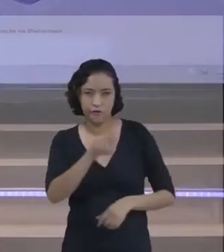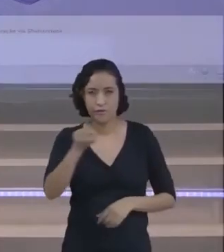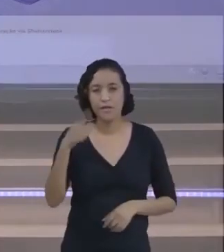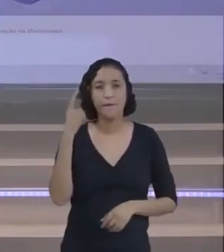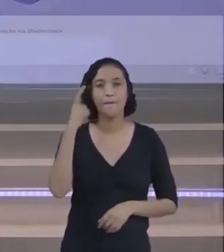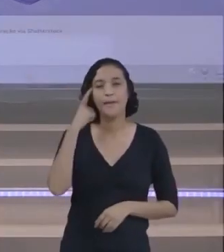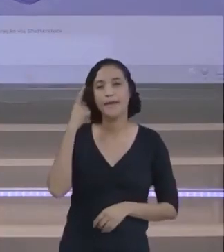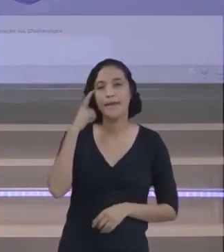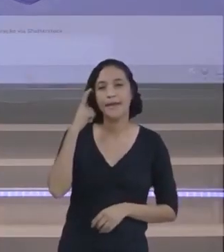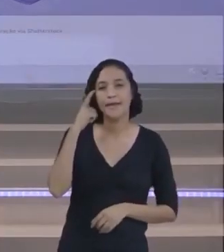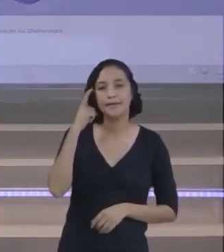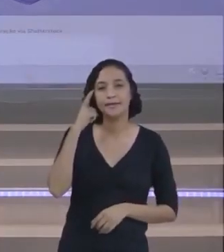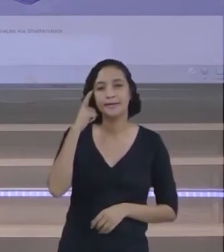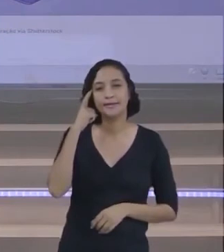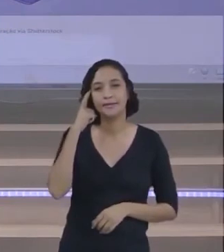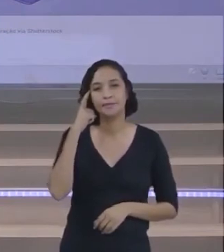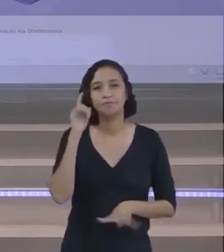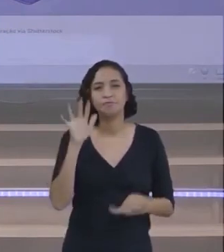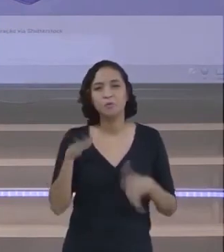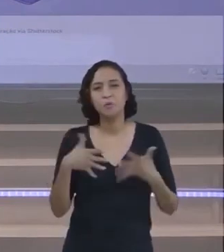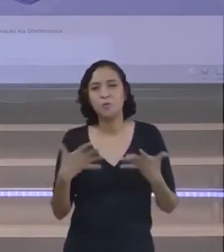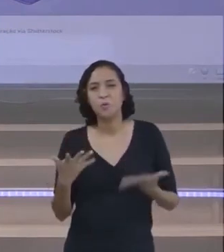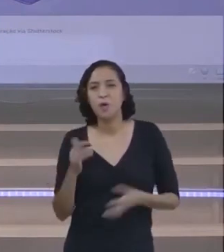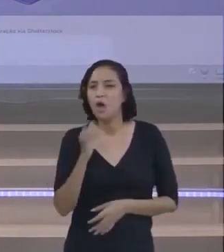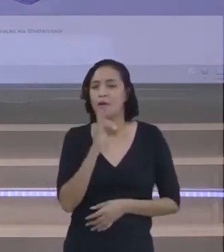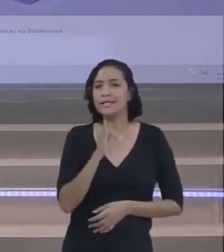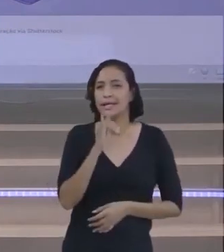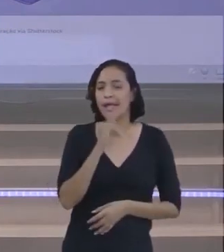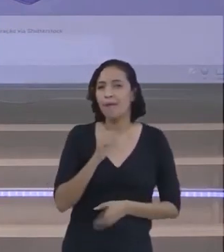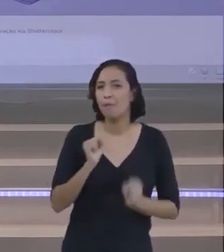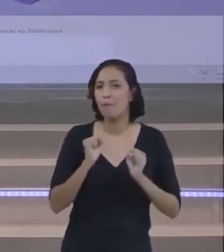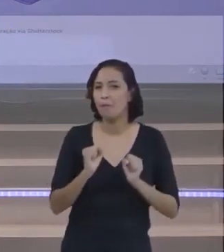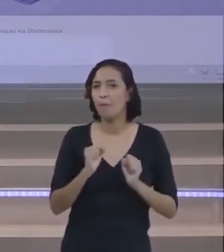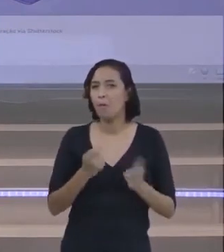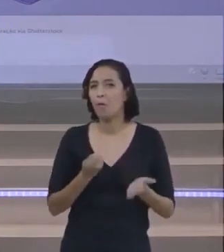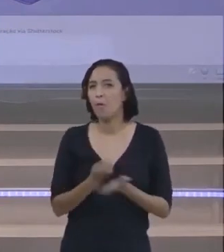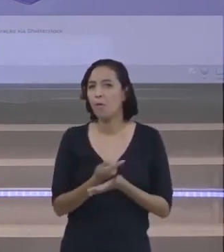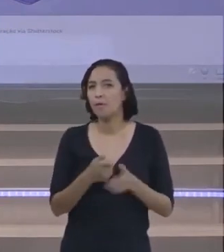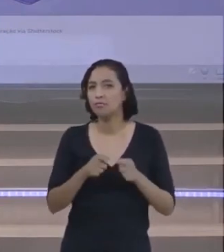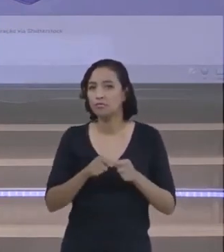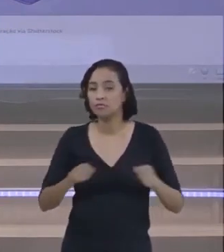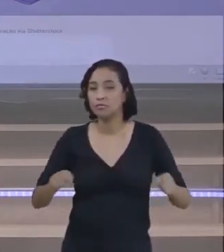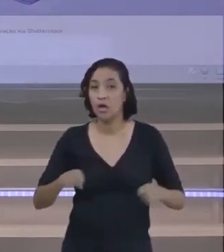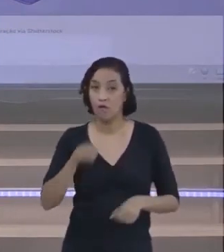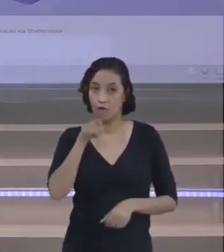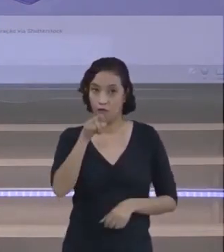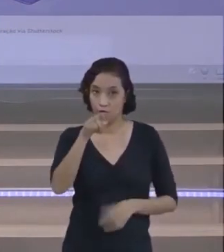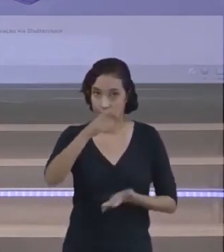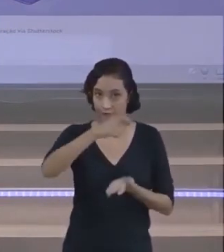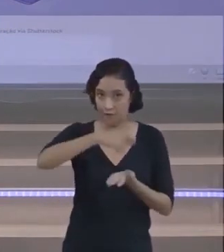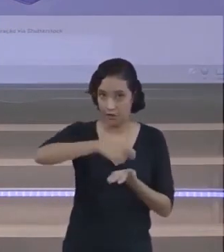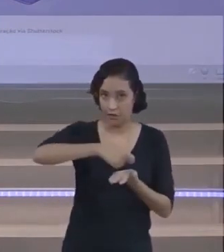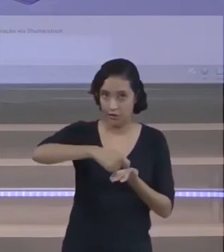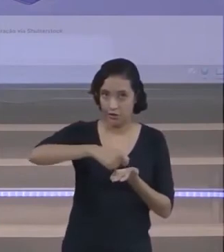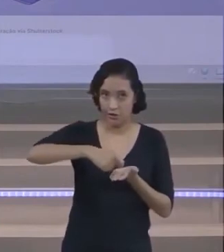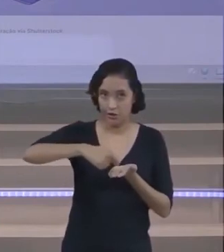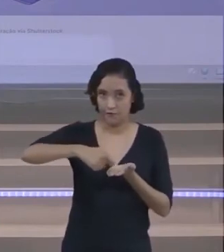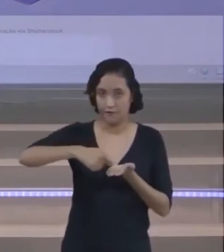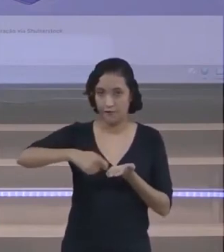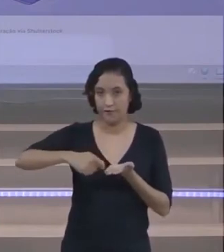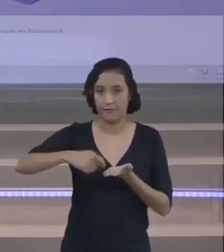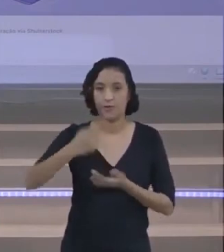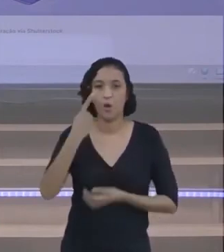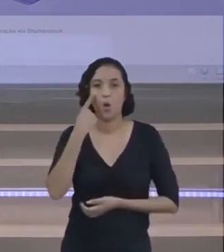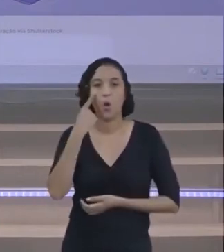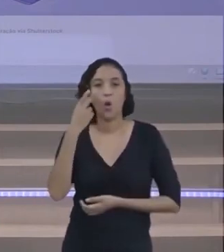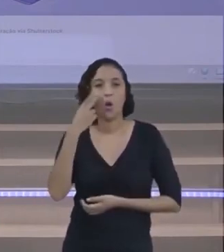que nós podemos comprar por metro. E você vai escrever, olhando as figuras, você